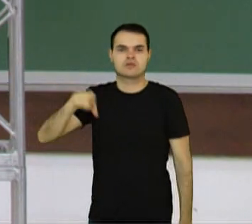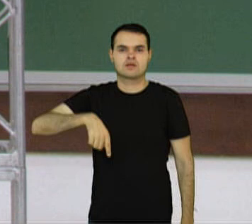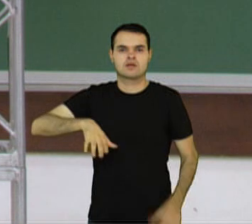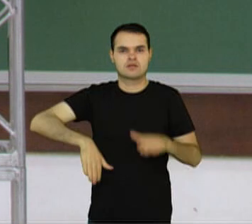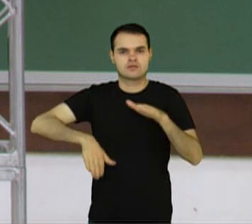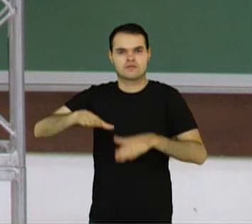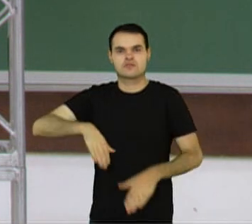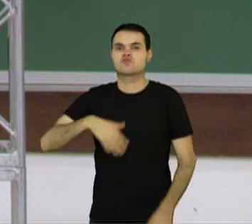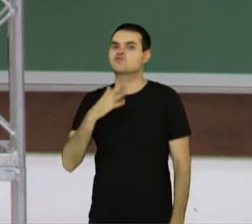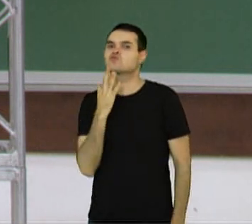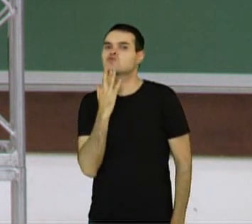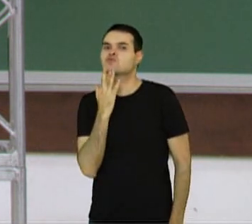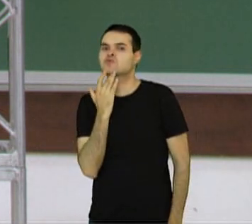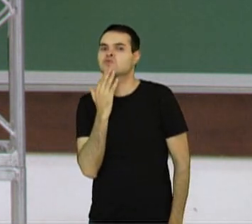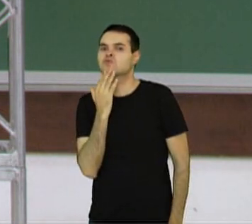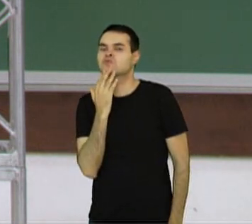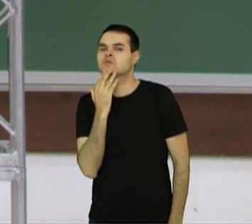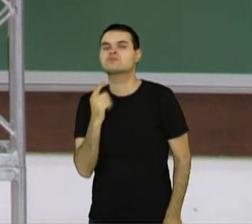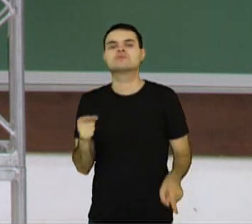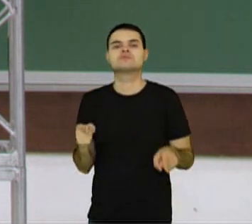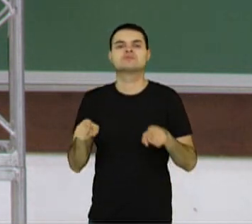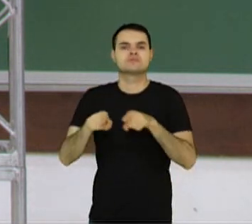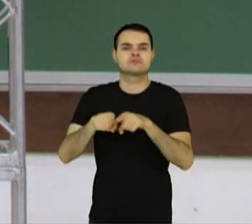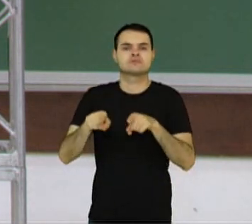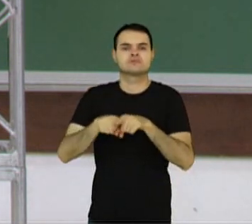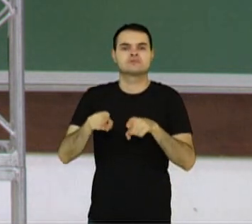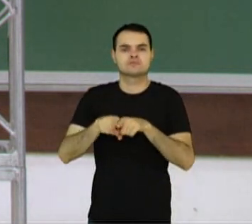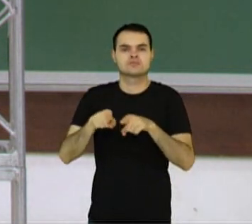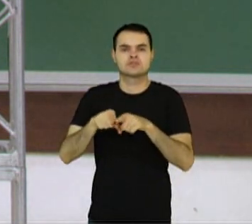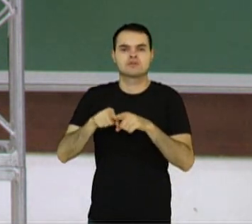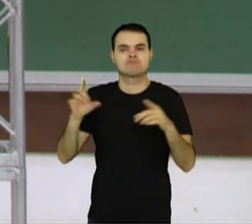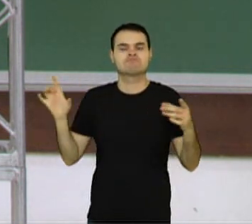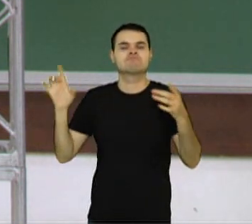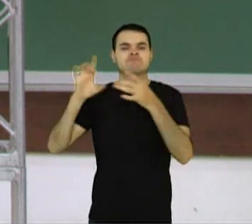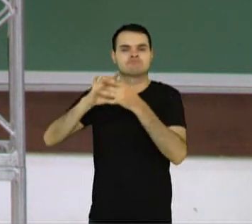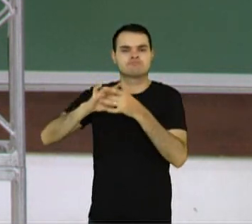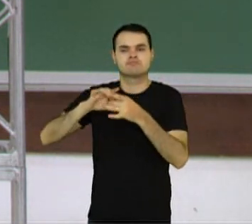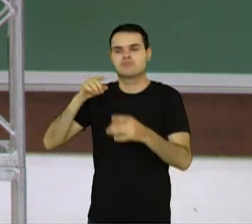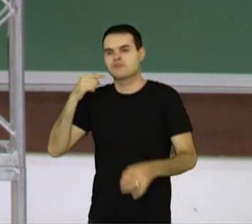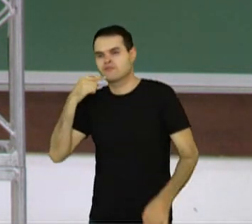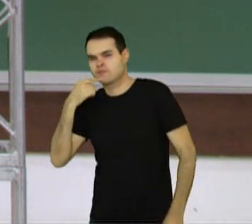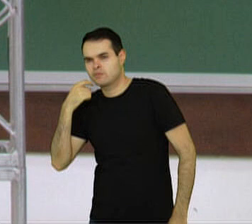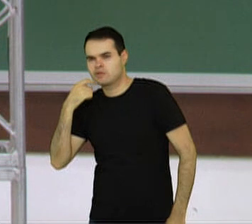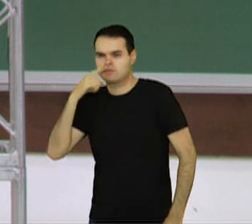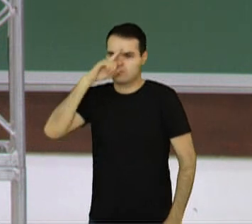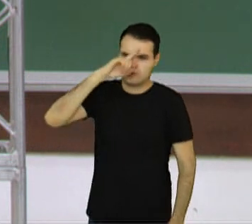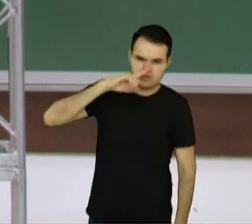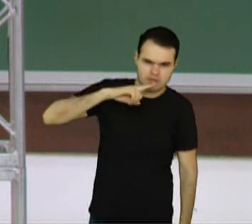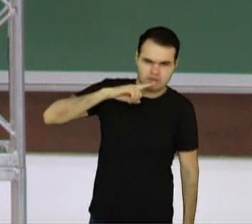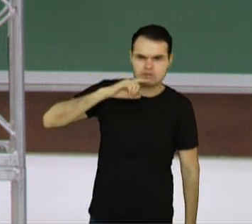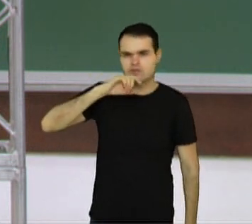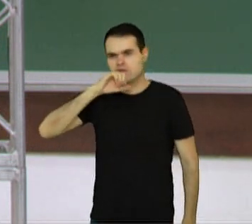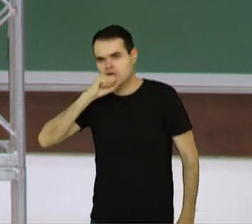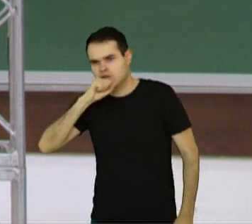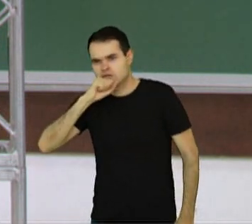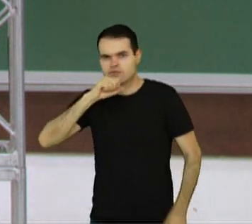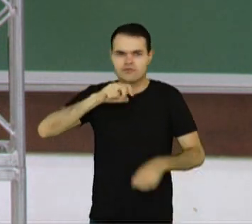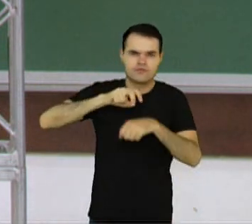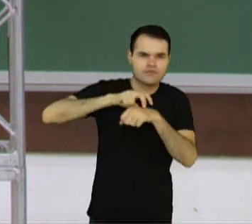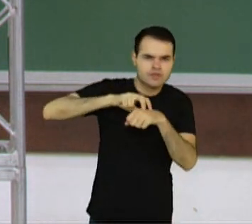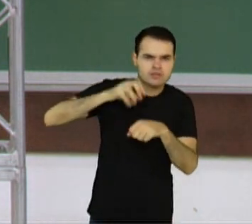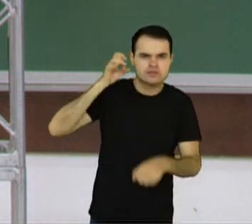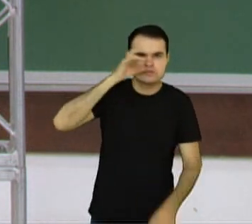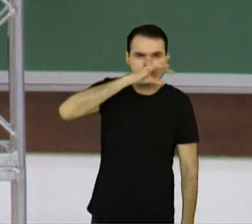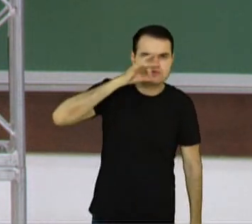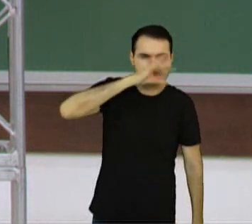algum tipo de cor e aí você consegue ter uma coerência maior para o vermelho, para o amarelo, para o laranja, para o verde. Então depende